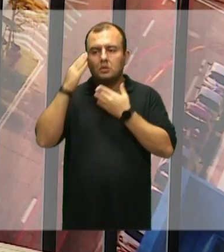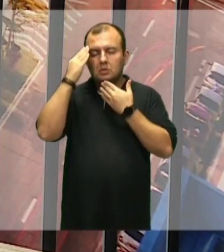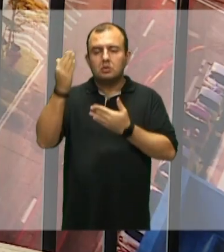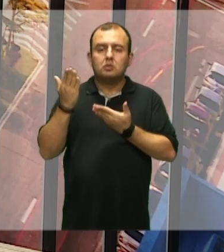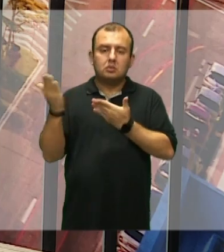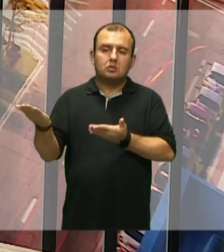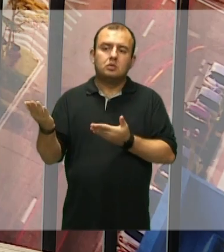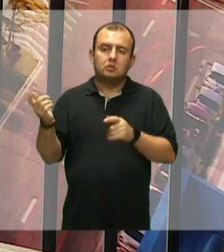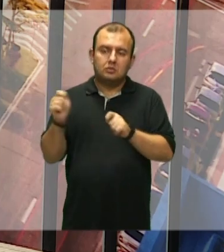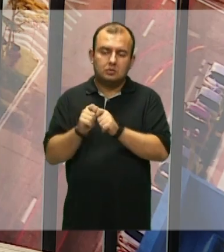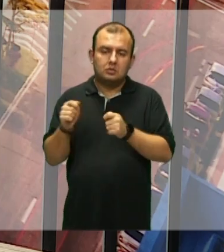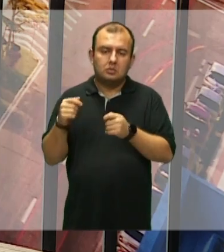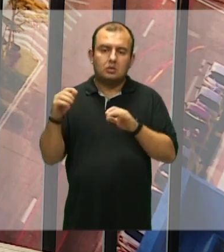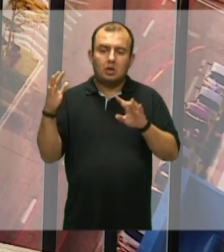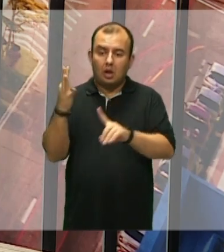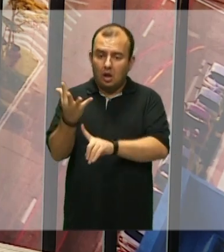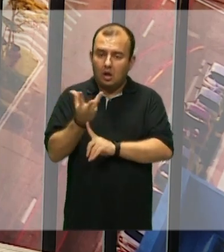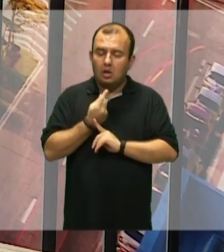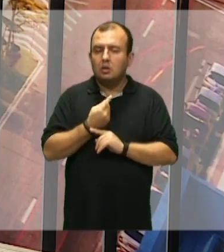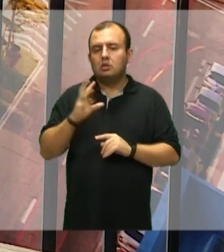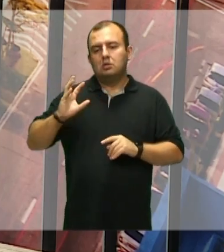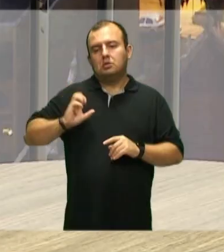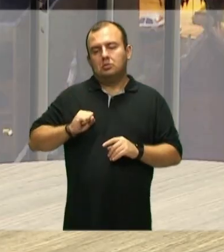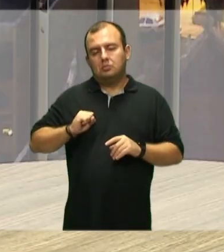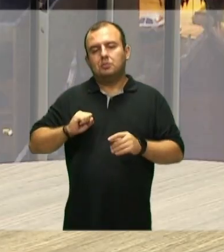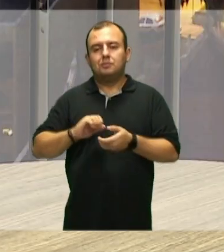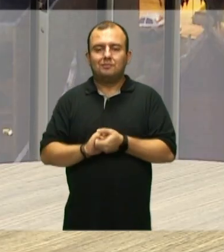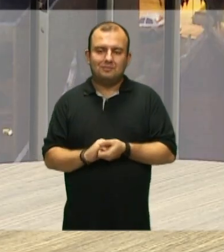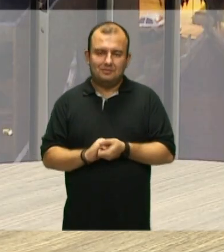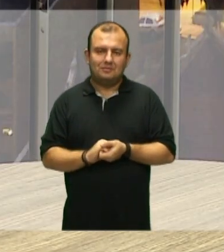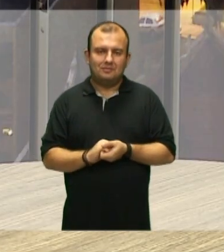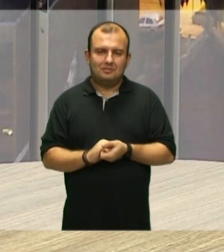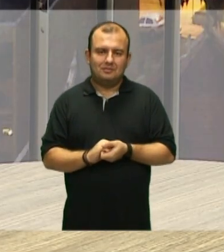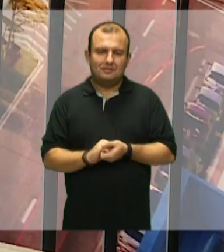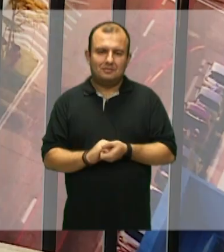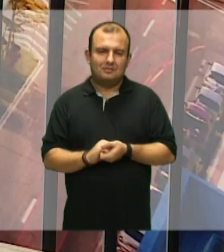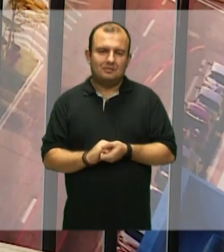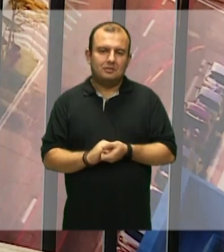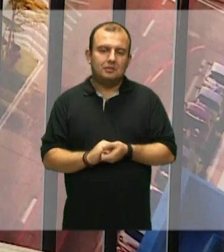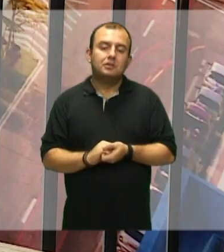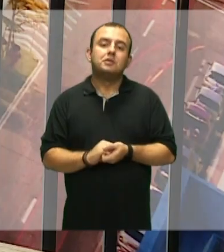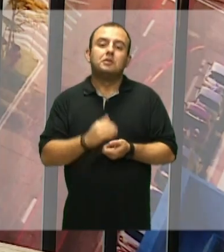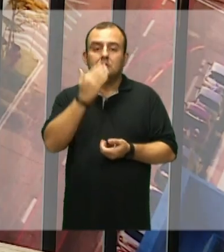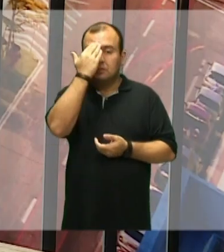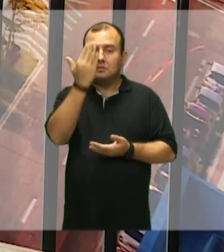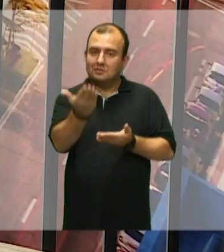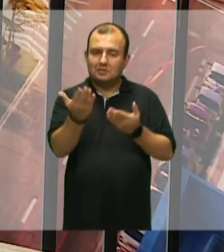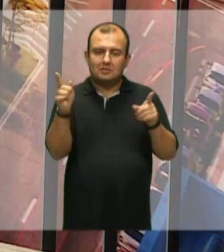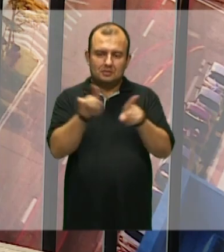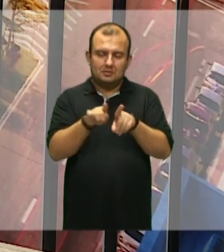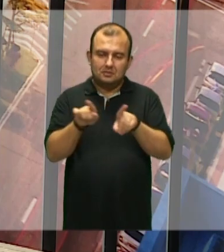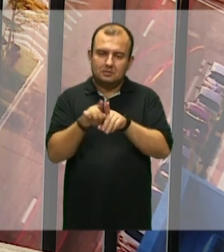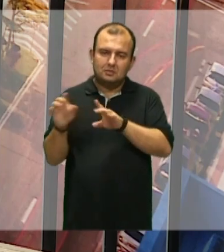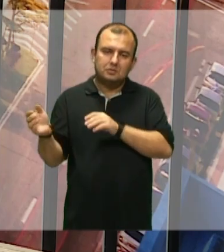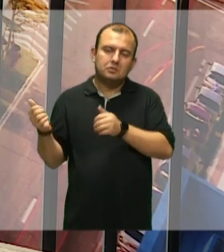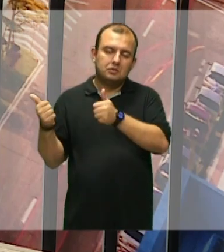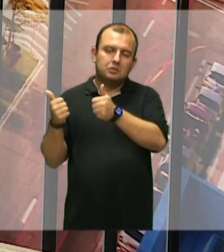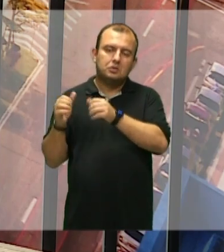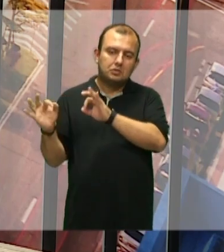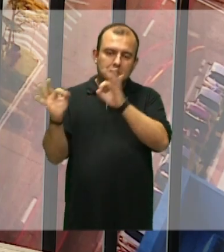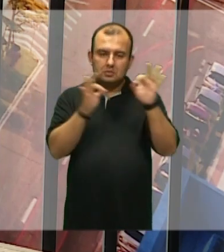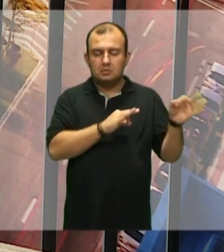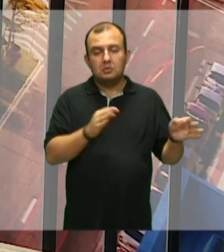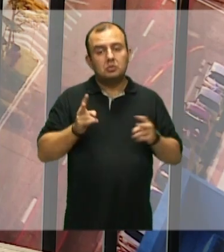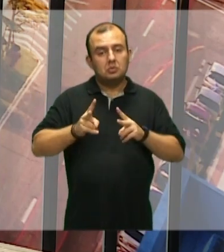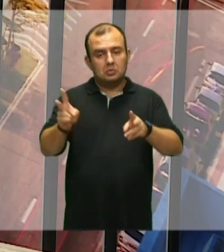você fazer tanta arte com tanto amor. Obrigada. E obrigada a você também que nos acompanha.